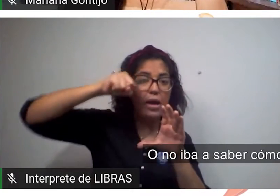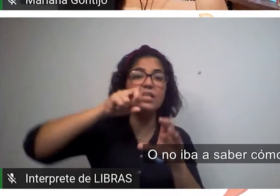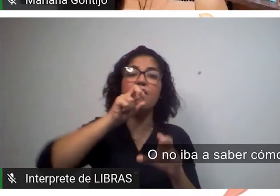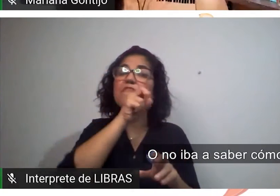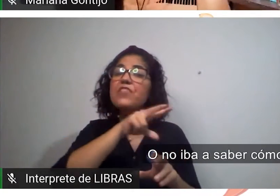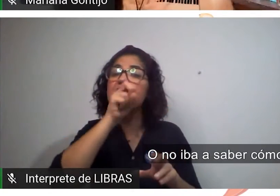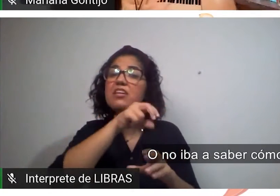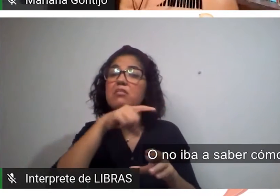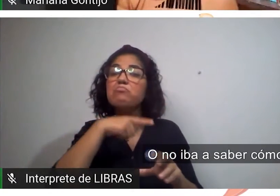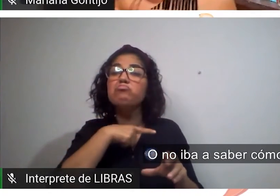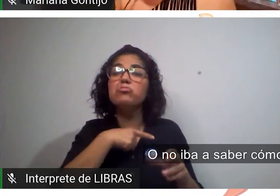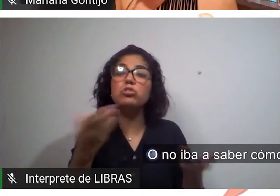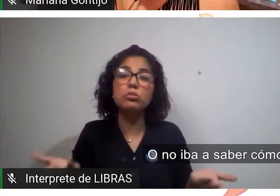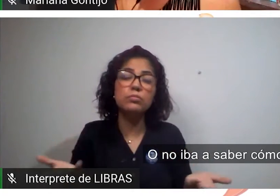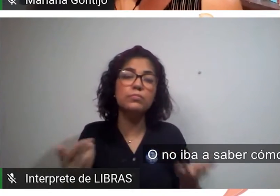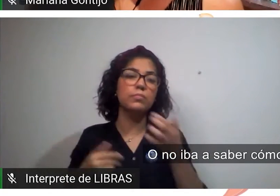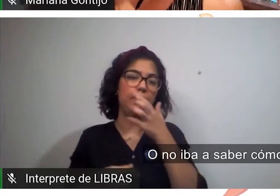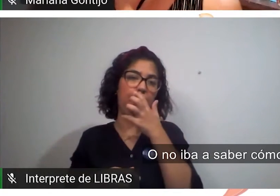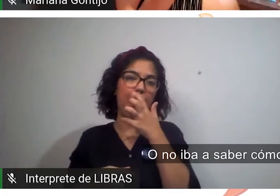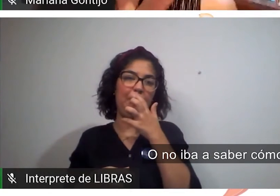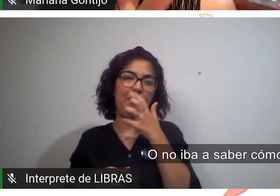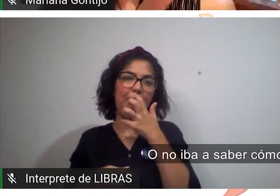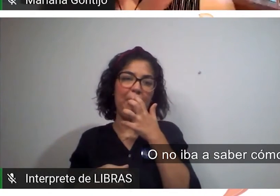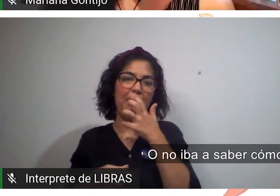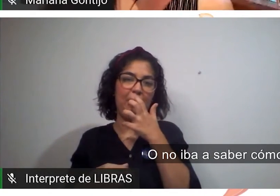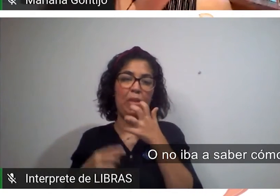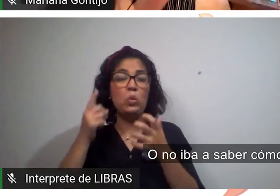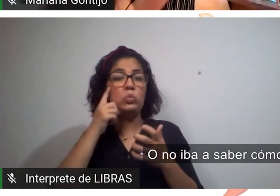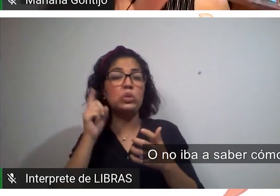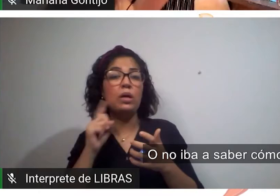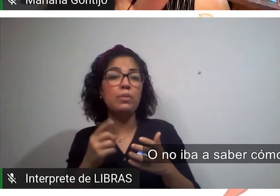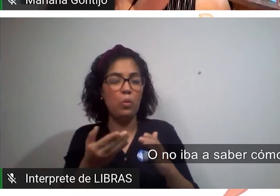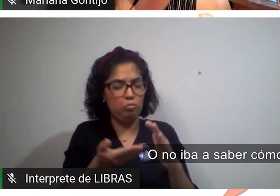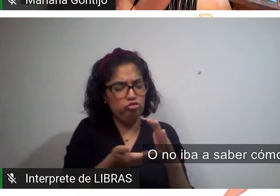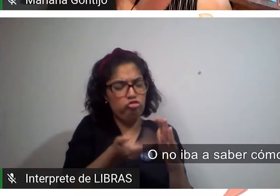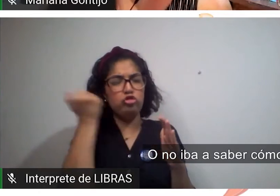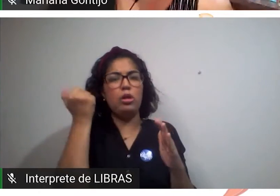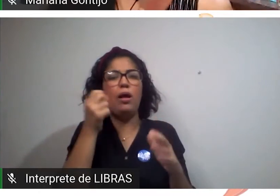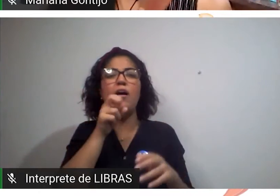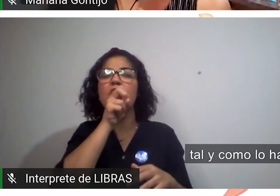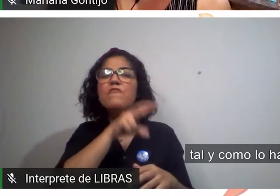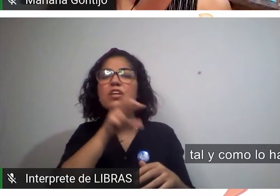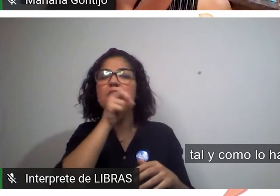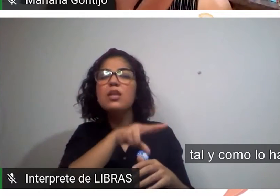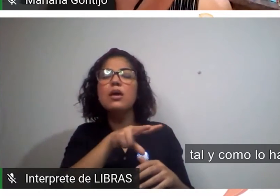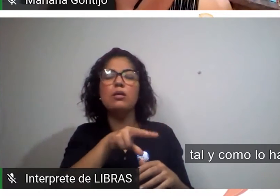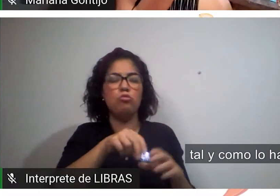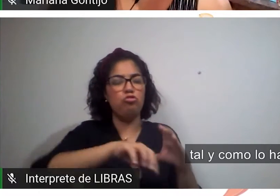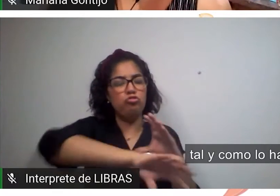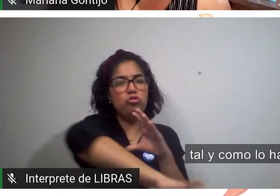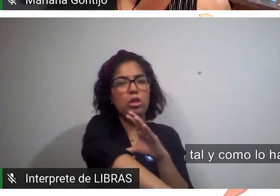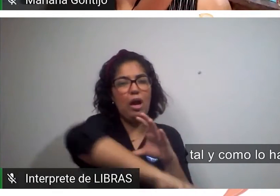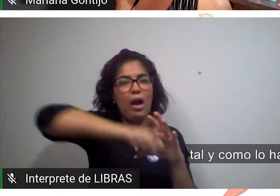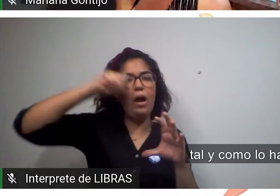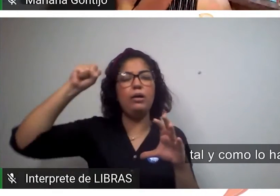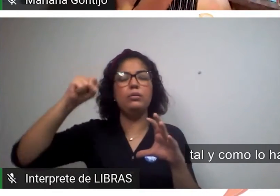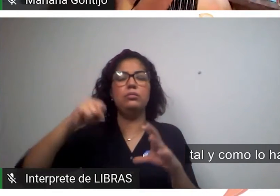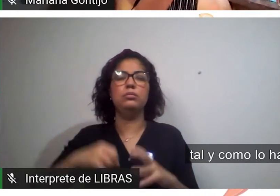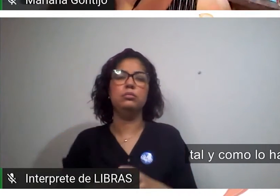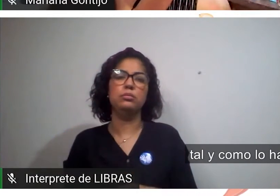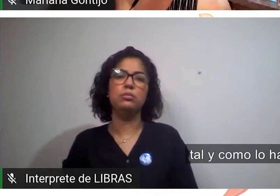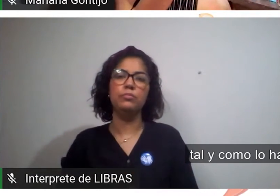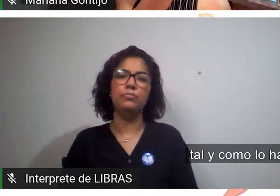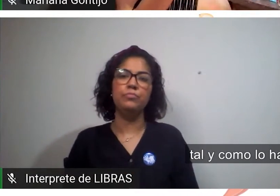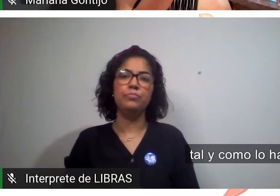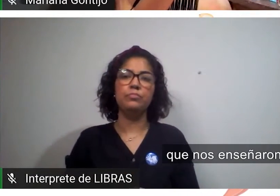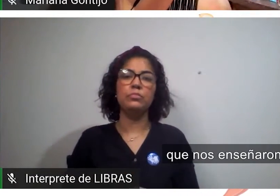Ou não ia saber como tirar o veneno, como extrair o veneno daquela raiz, como fazem os